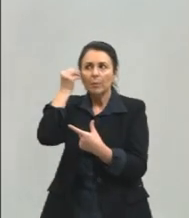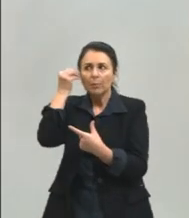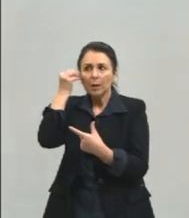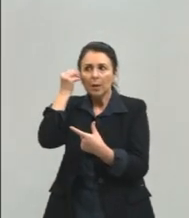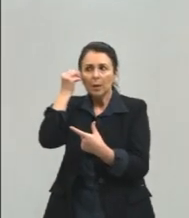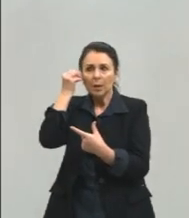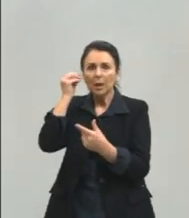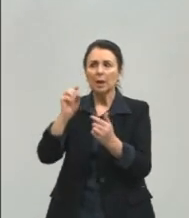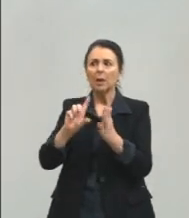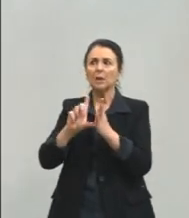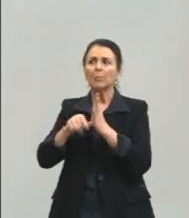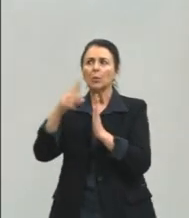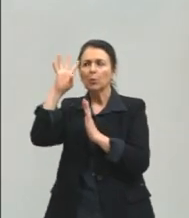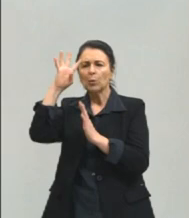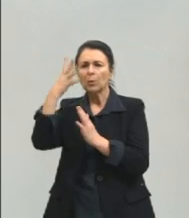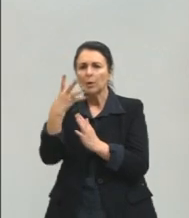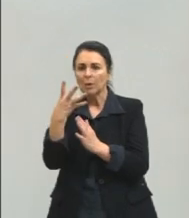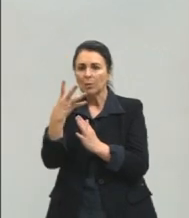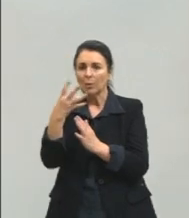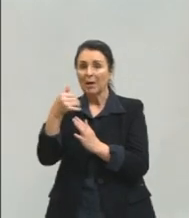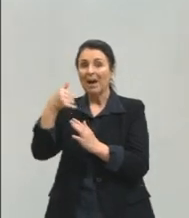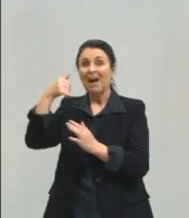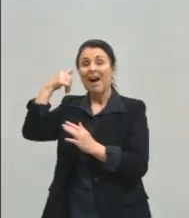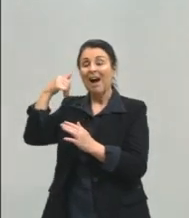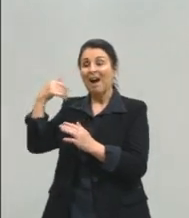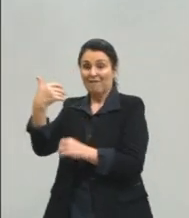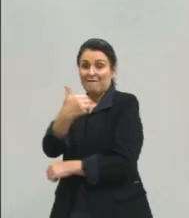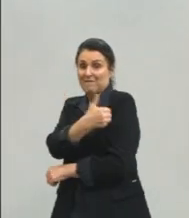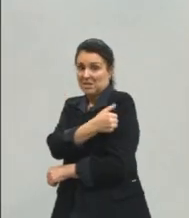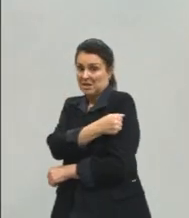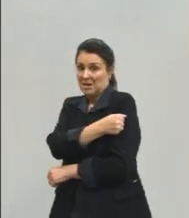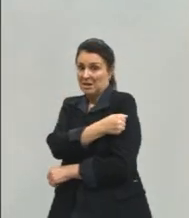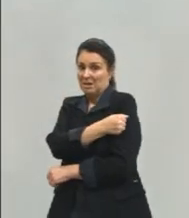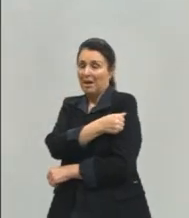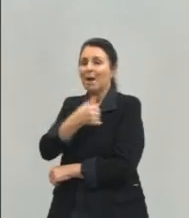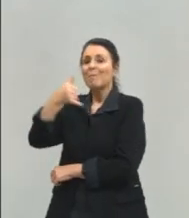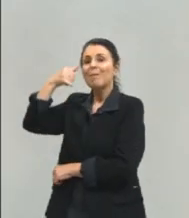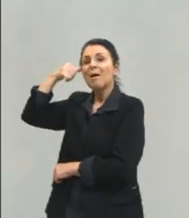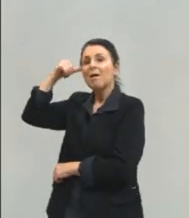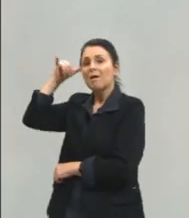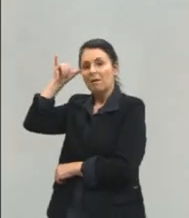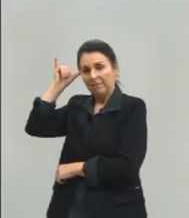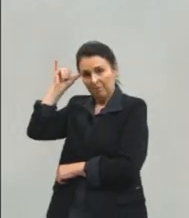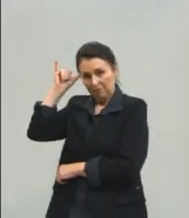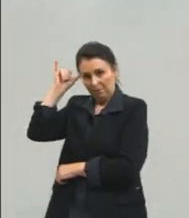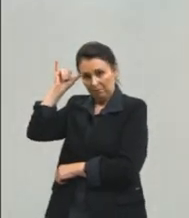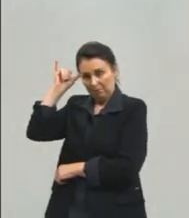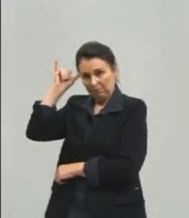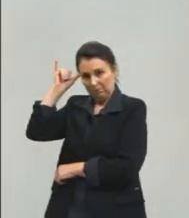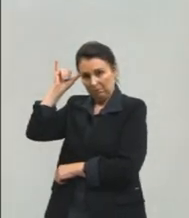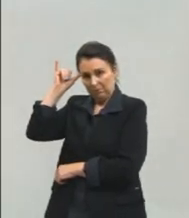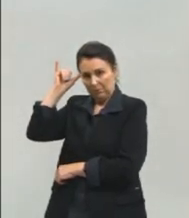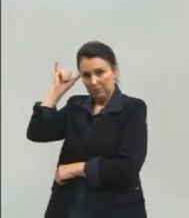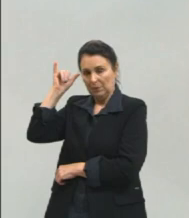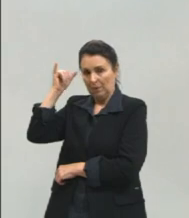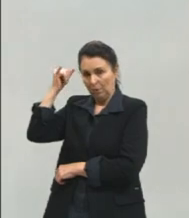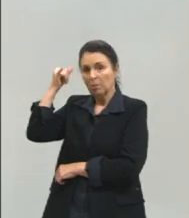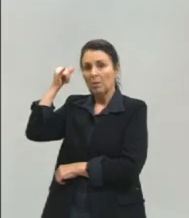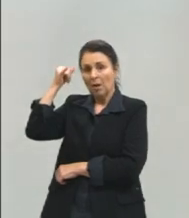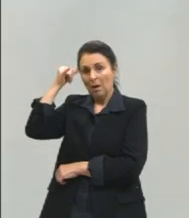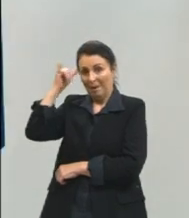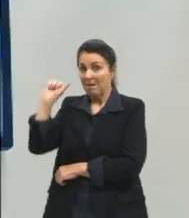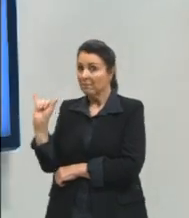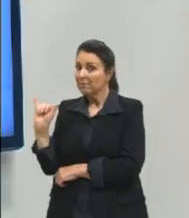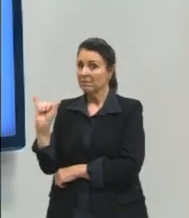a vacina sempre é associada à prevenção e não a tratamento. E tem muitas questões assim, né, que coloca lá,